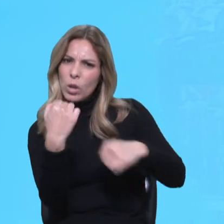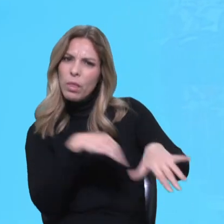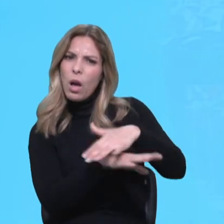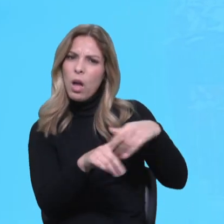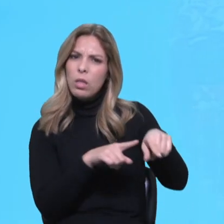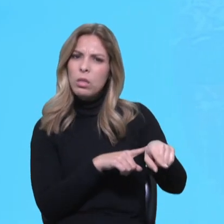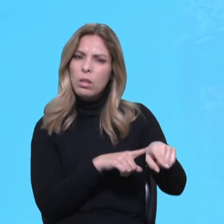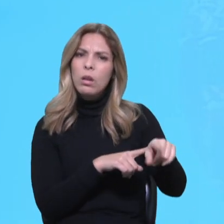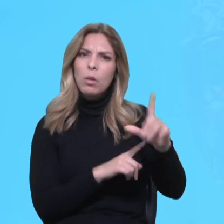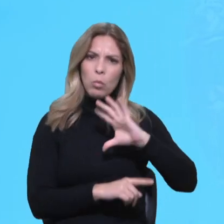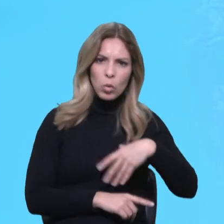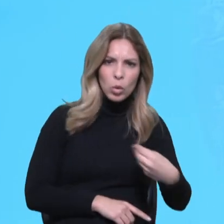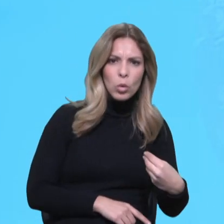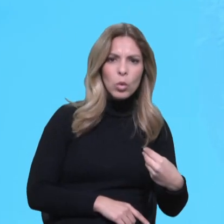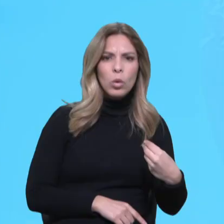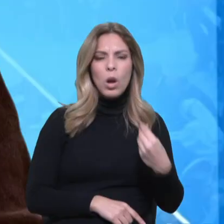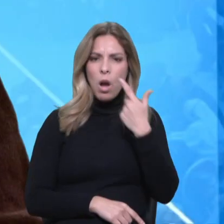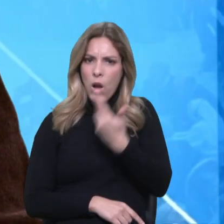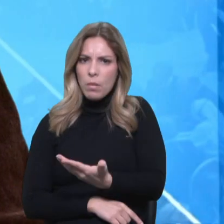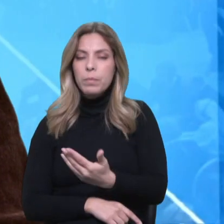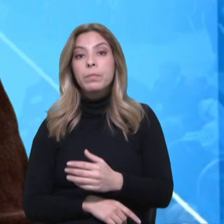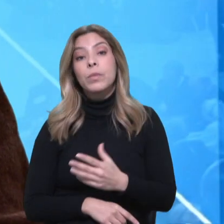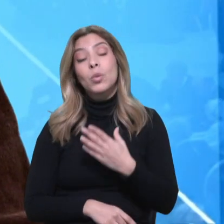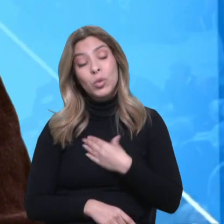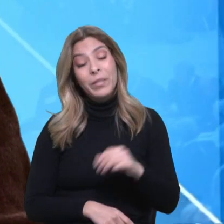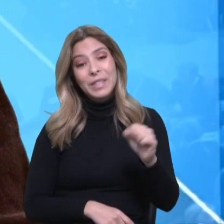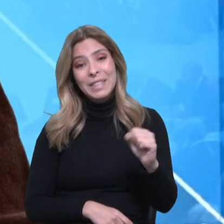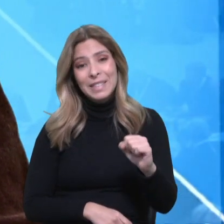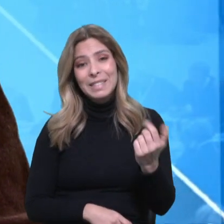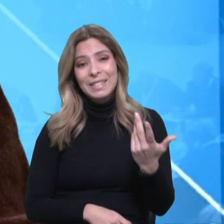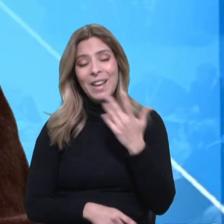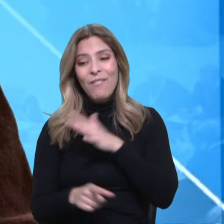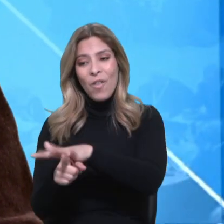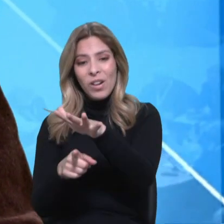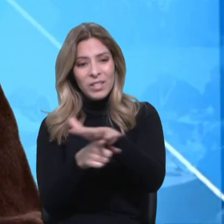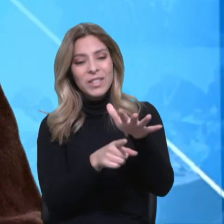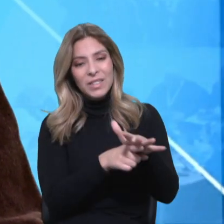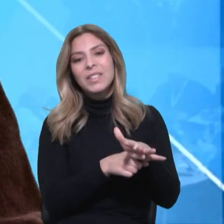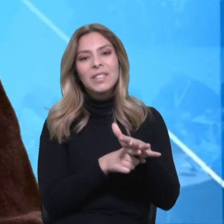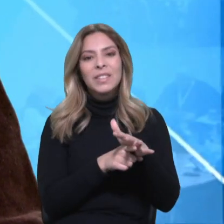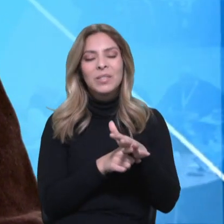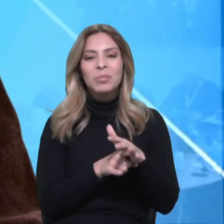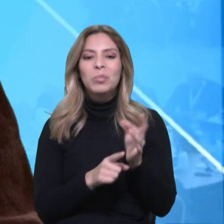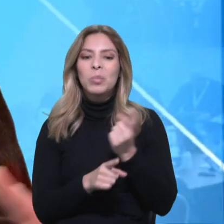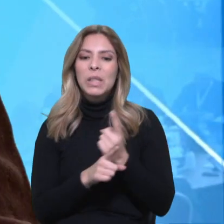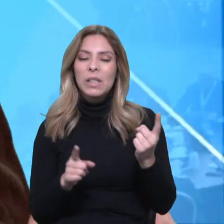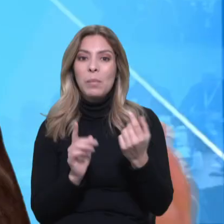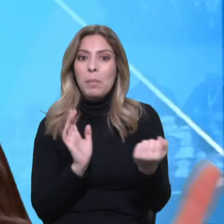nacional, mundial que vivemos? Nós gostaríamos muito que sim, que assim fosse. Realmente é um